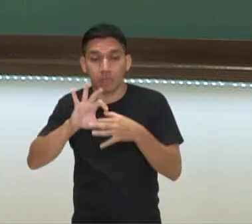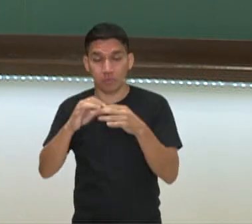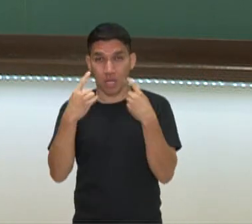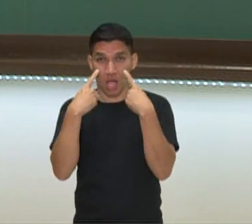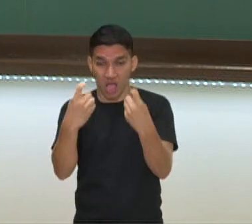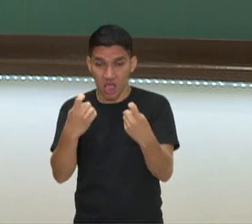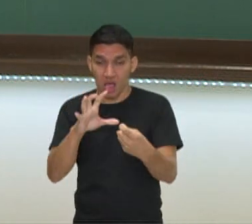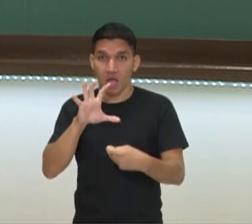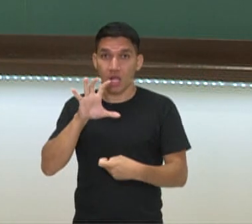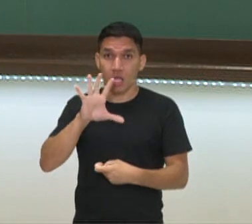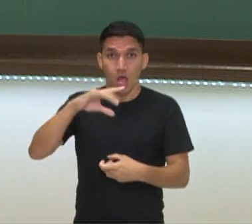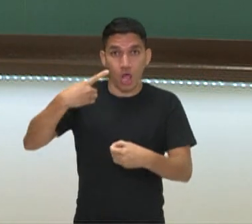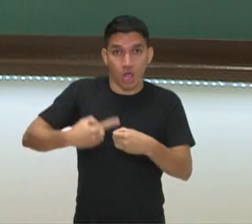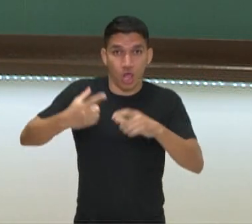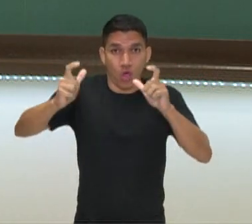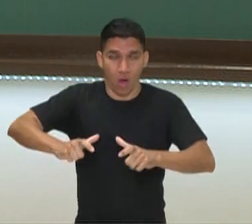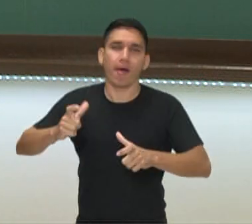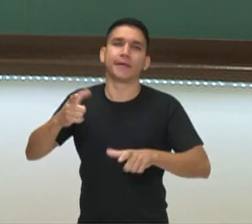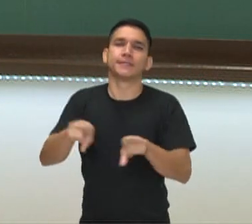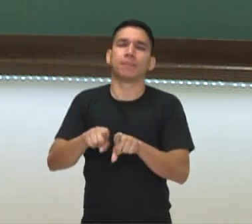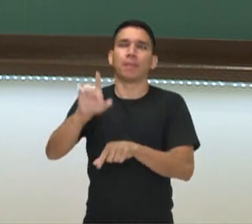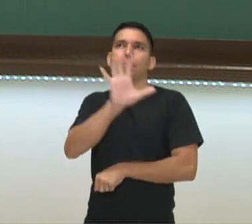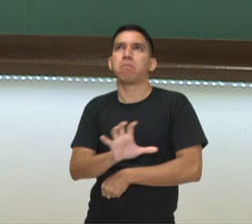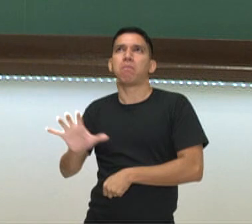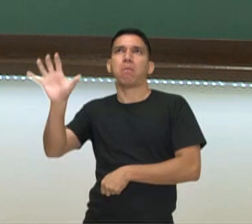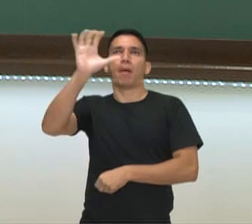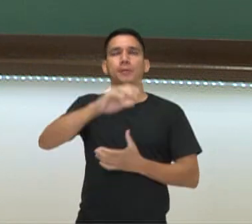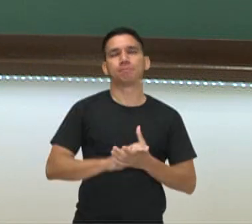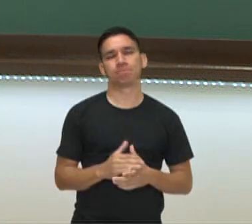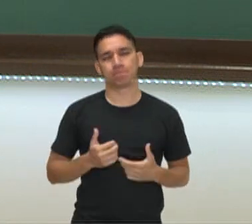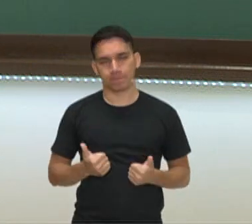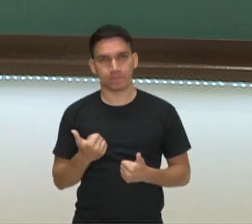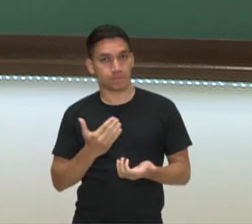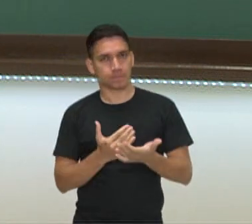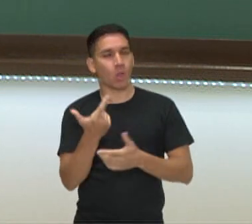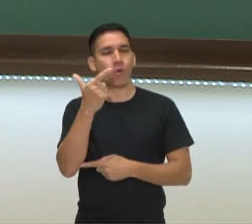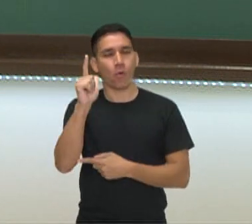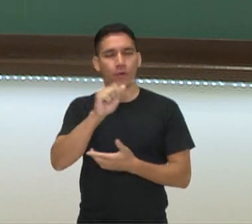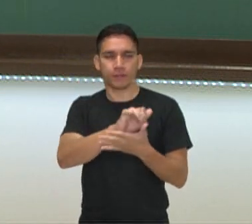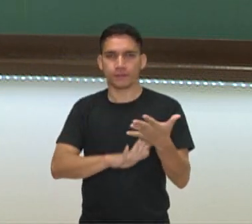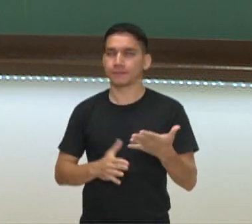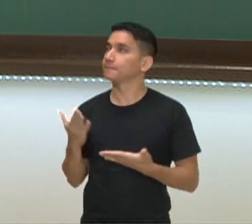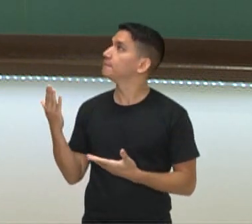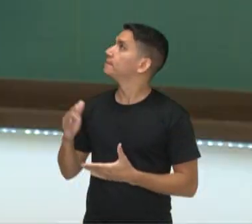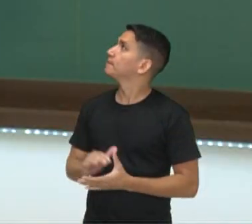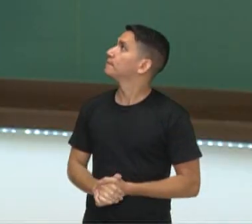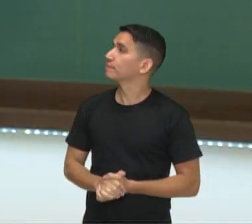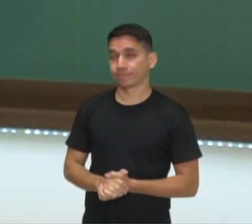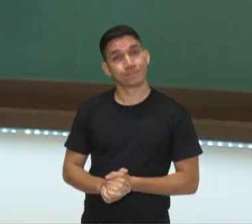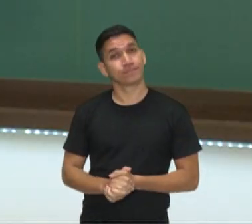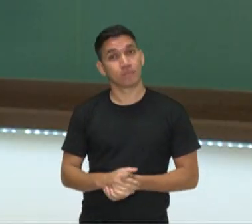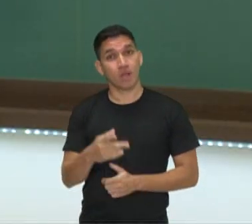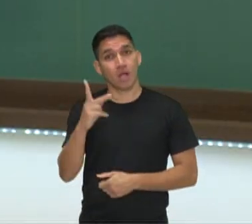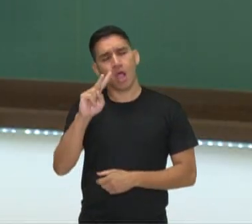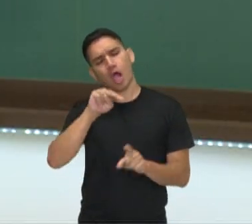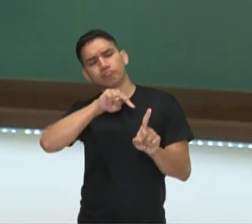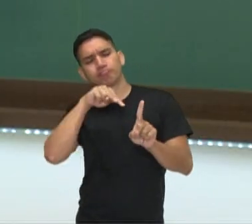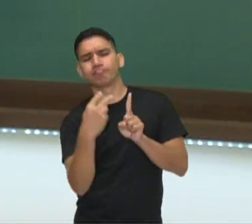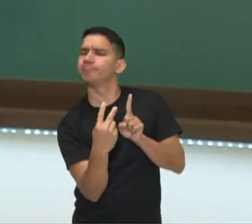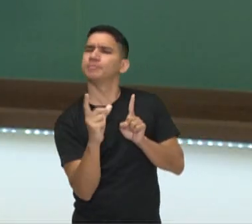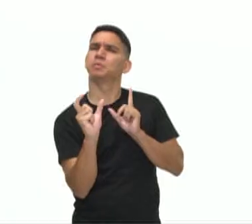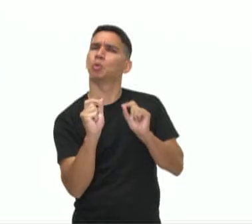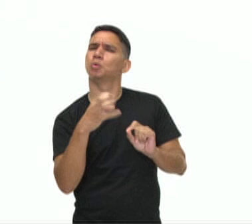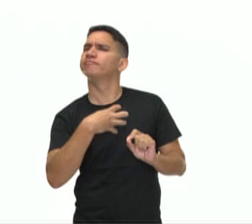regionais. Tá correto? Vamos a mais uma atividade, então, pessoal? Na sua opinião,